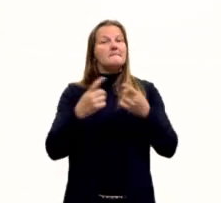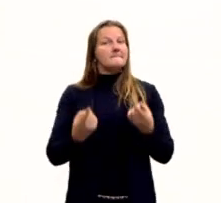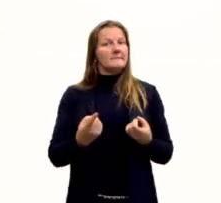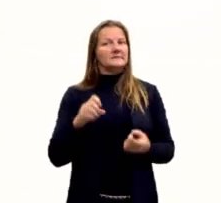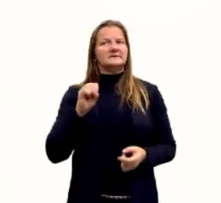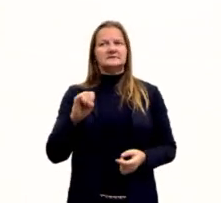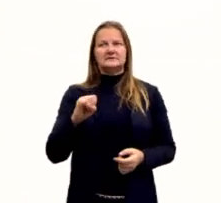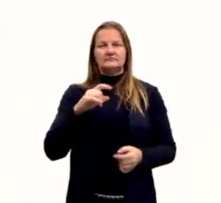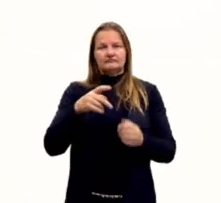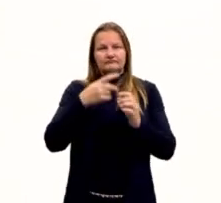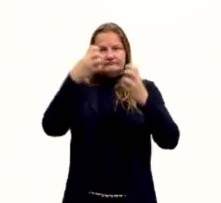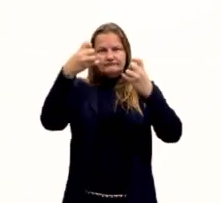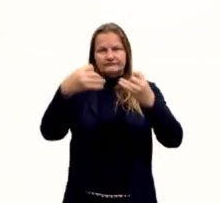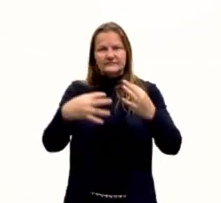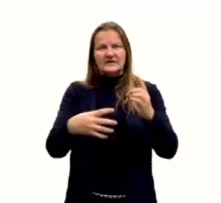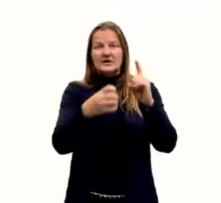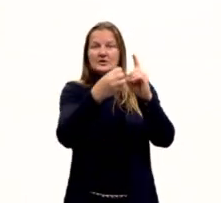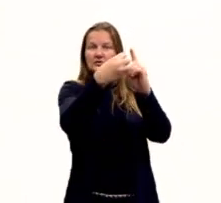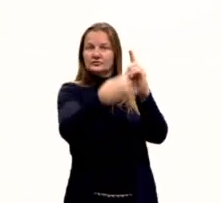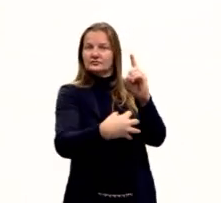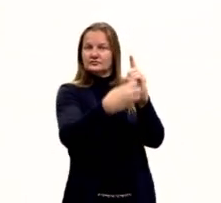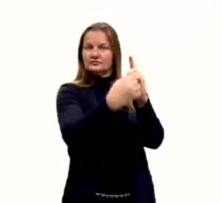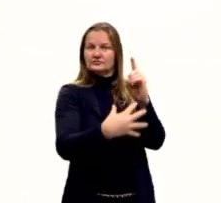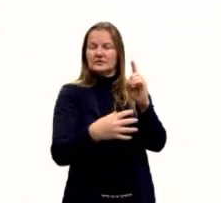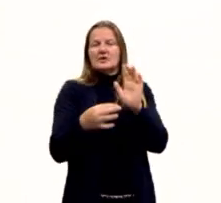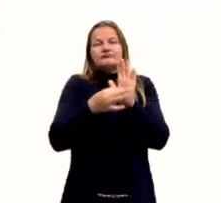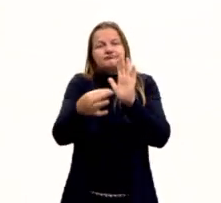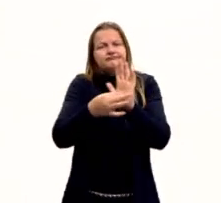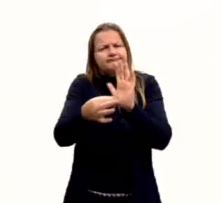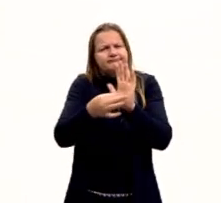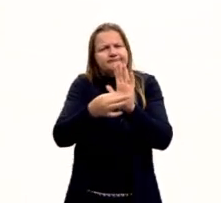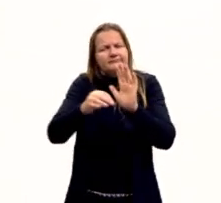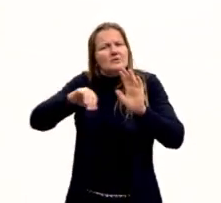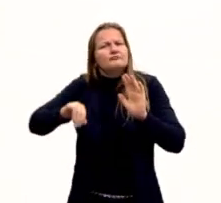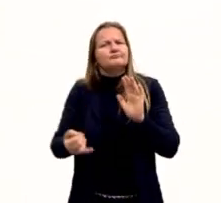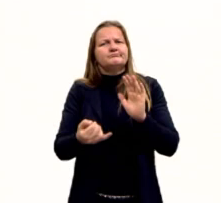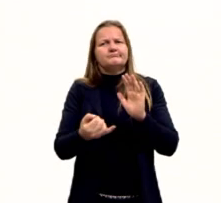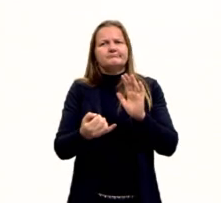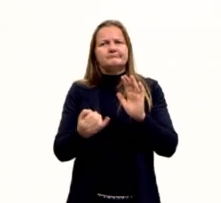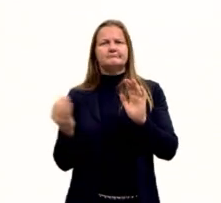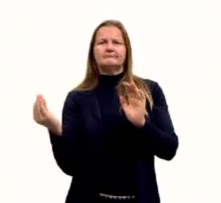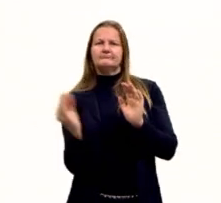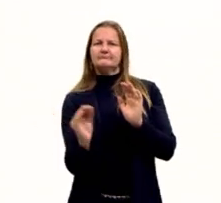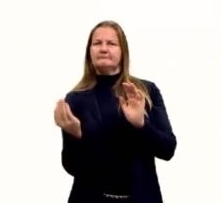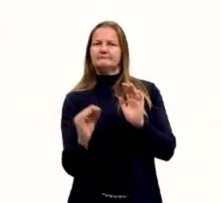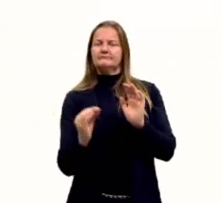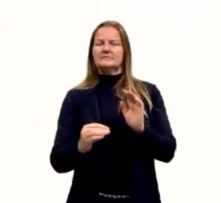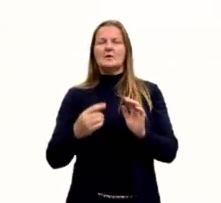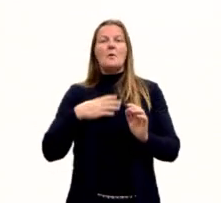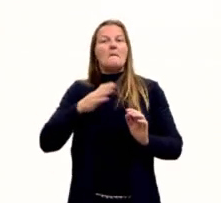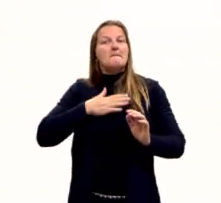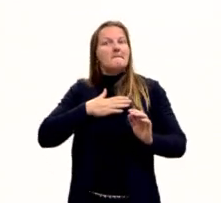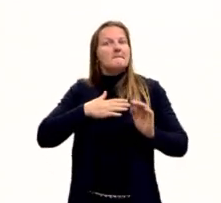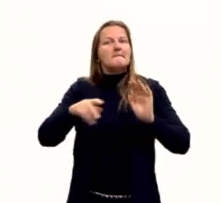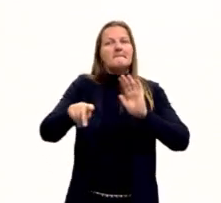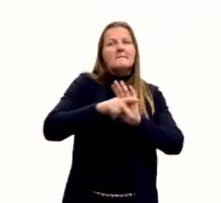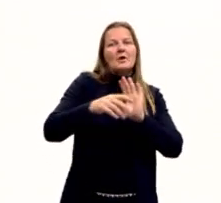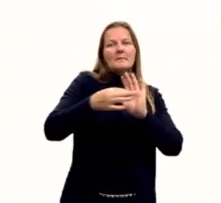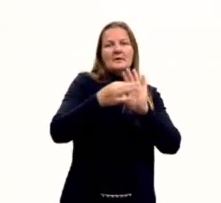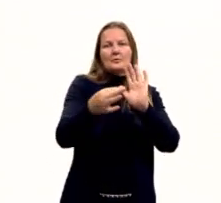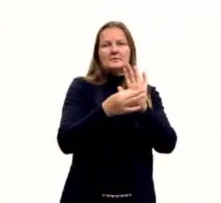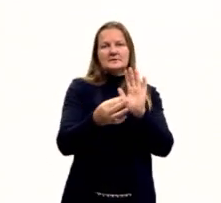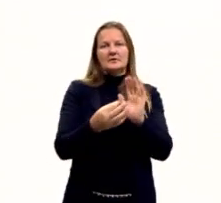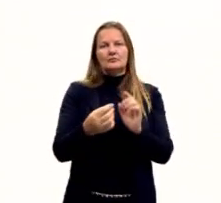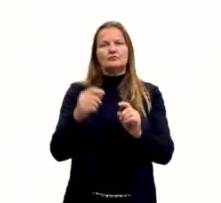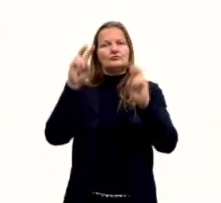quando eu falo em descer tarde forma argumentativa eu estou falando que eu estou marcando a minha opinião né